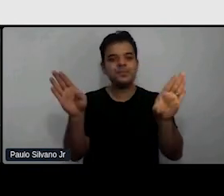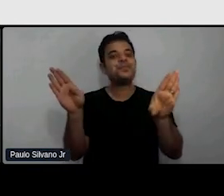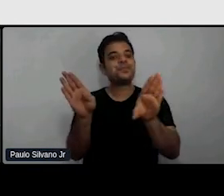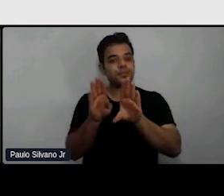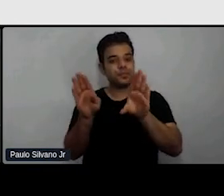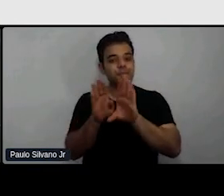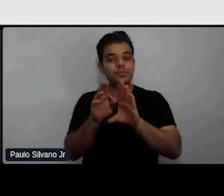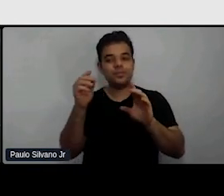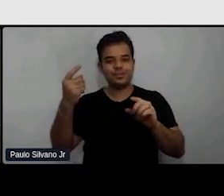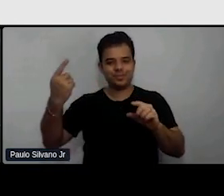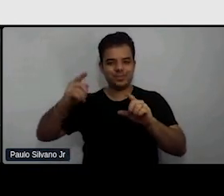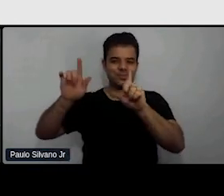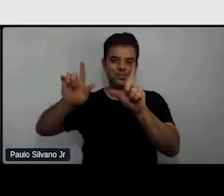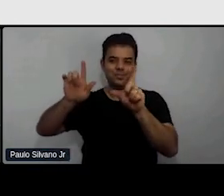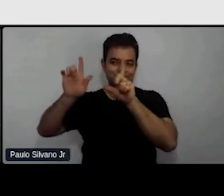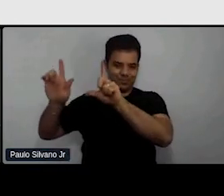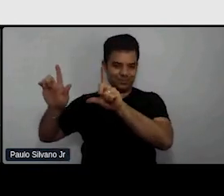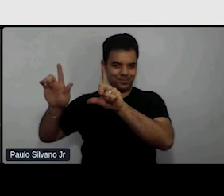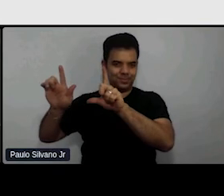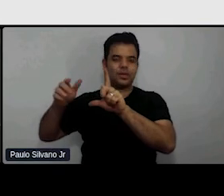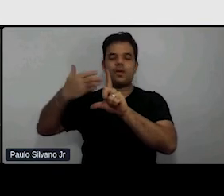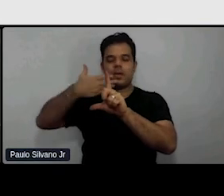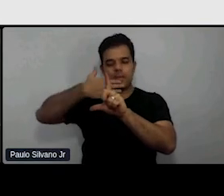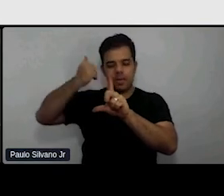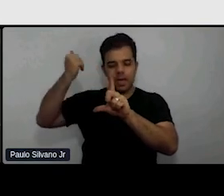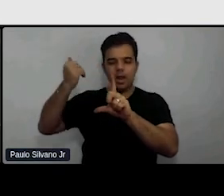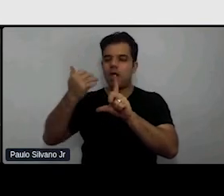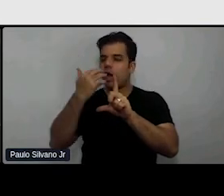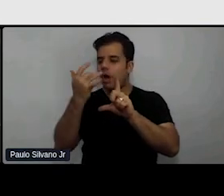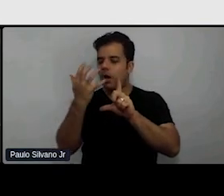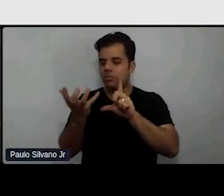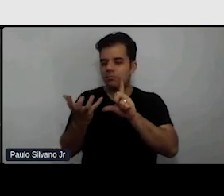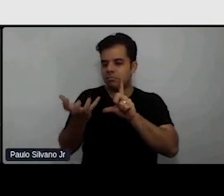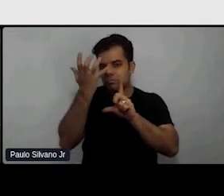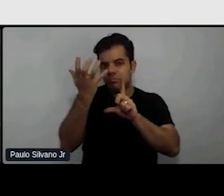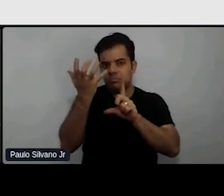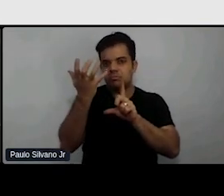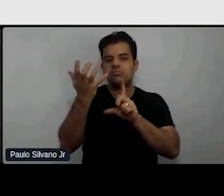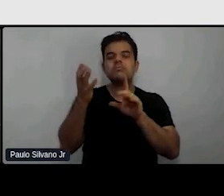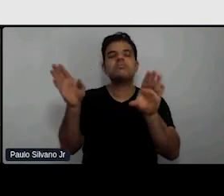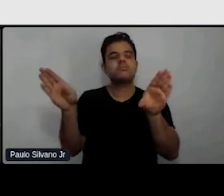Nesse segundo, também melhorei o contraste entre